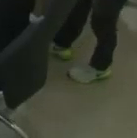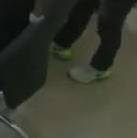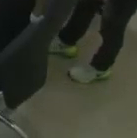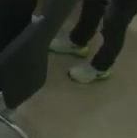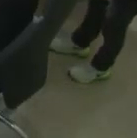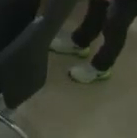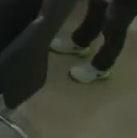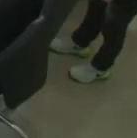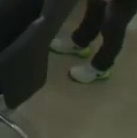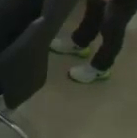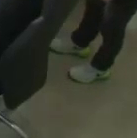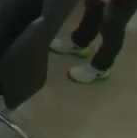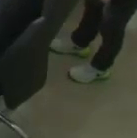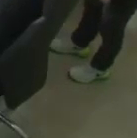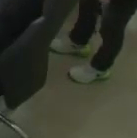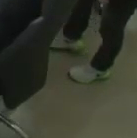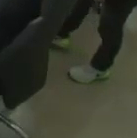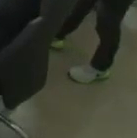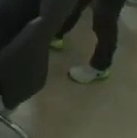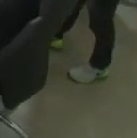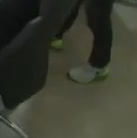Som.